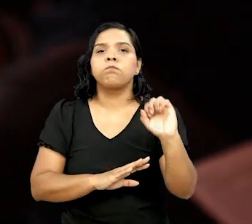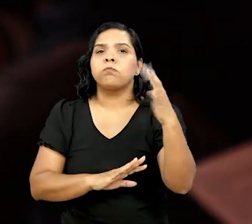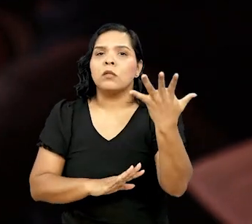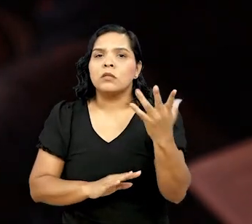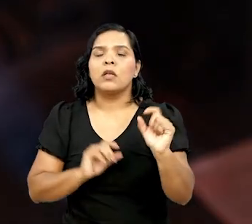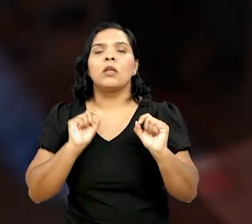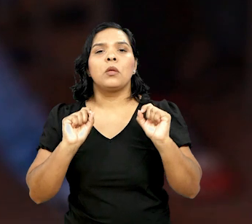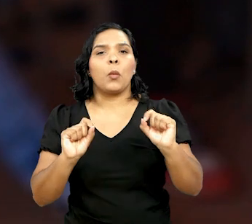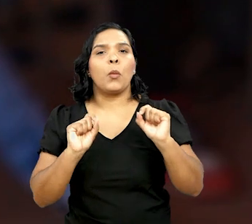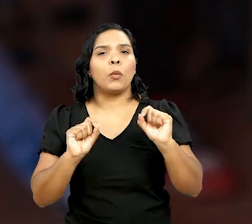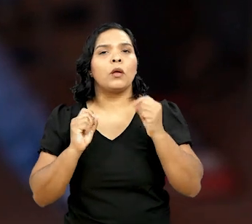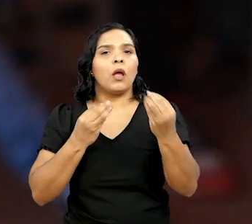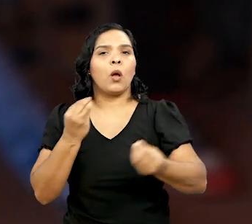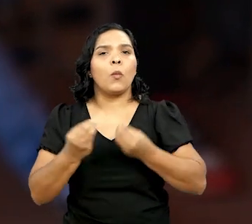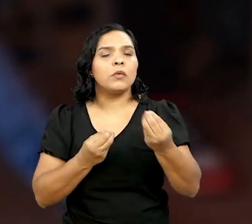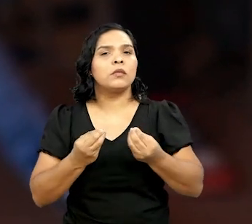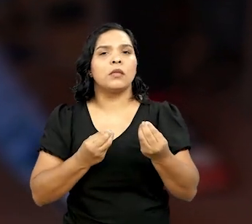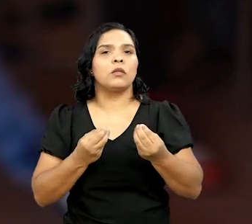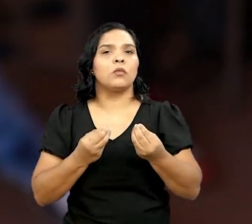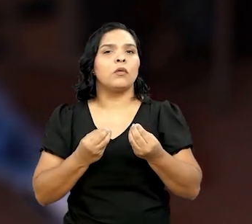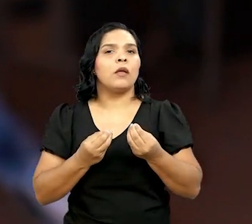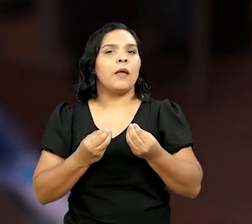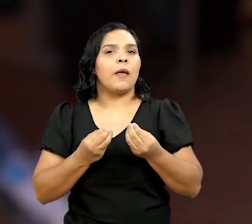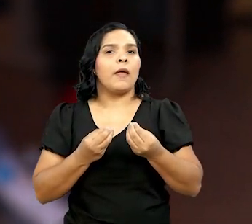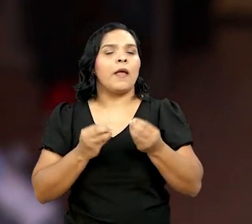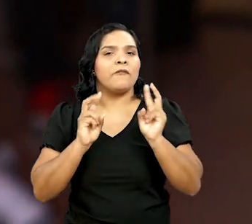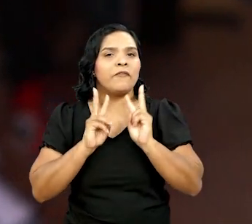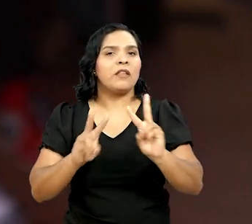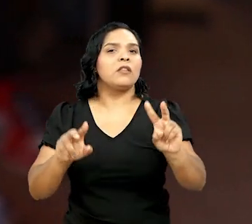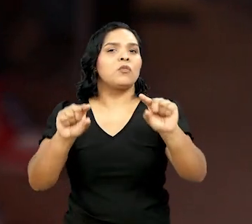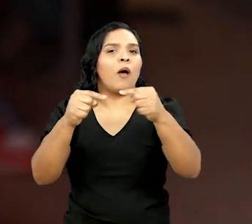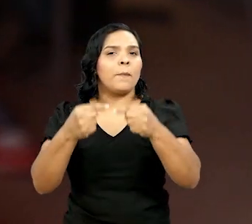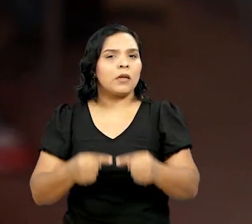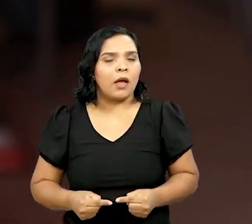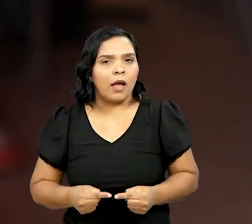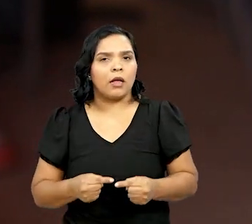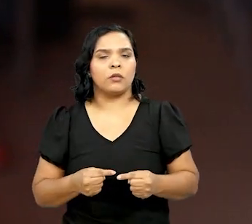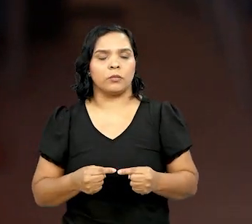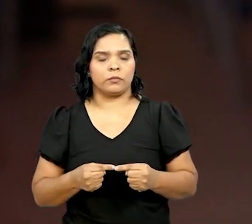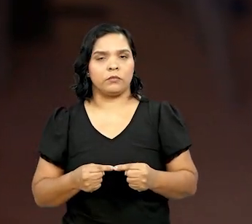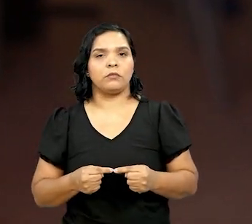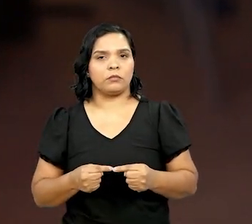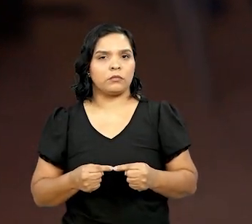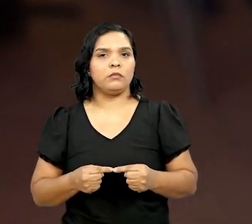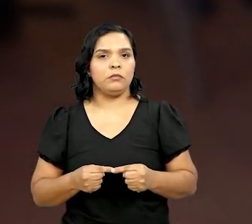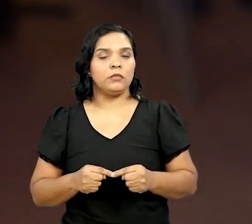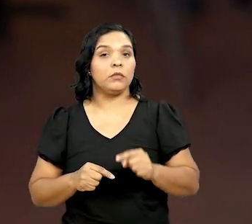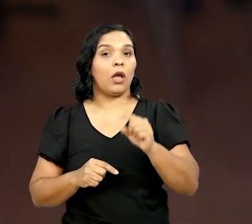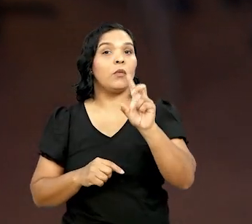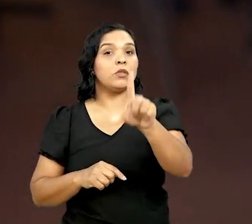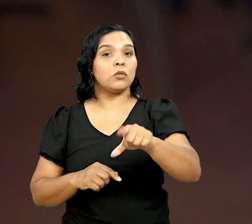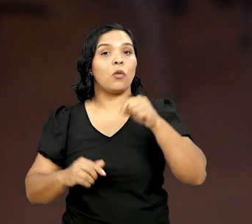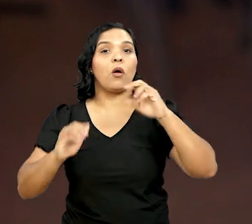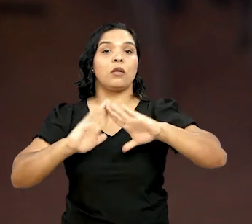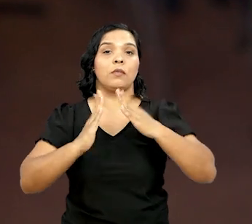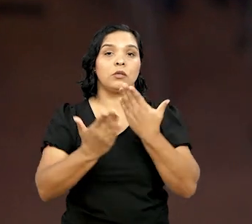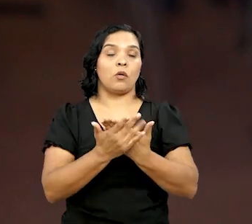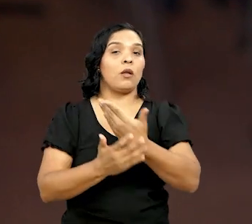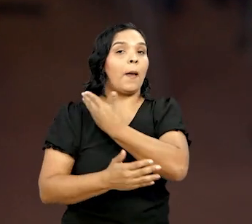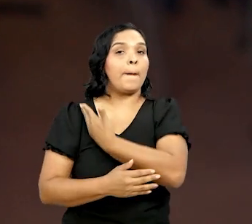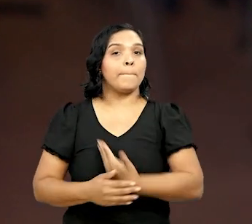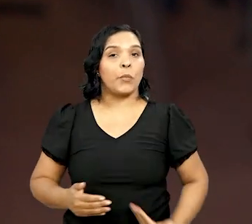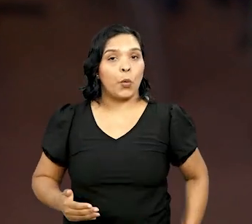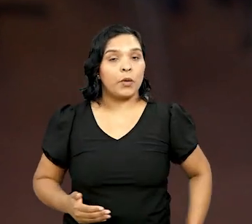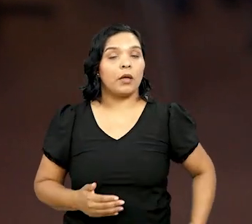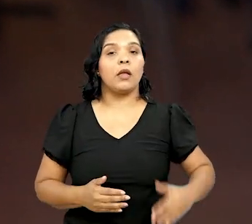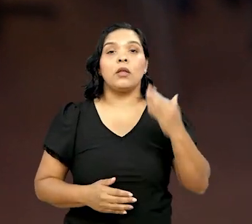estão enfrentando, o que está sendo, como está sendo aplicado, né? Então a gente escolhe uma escola